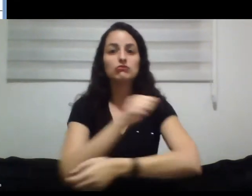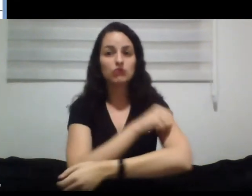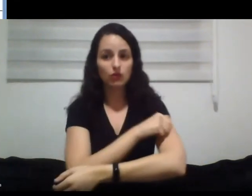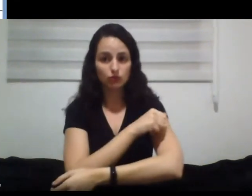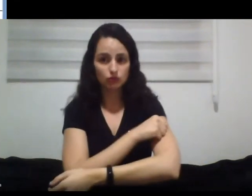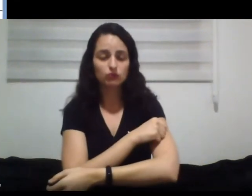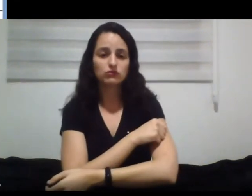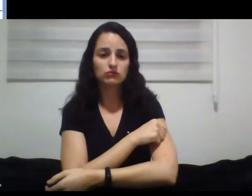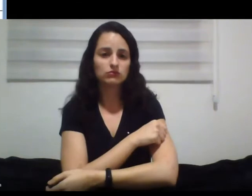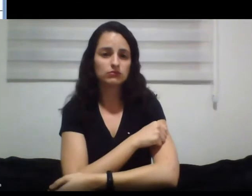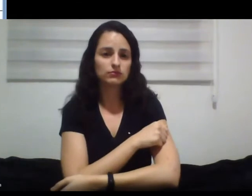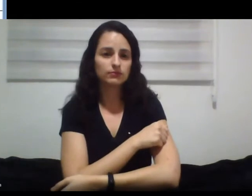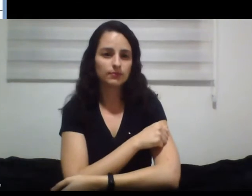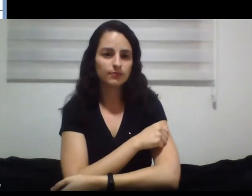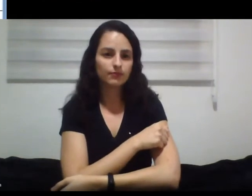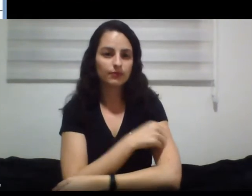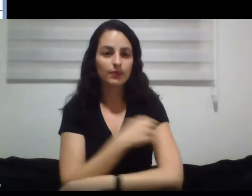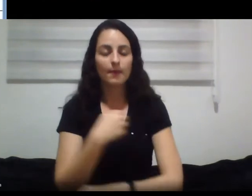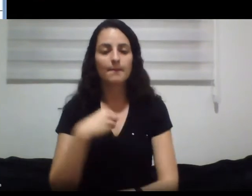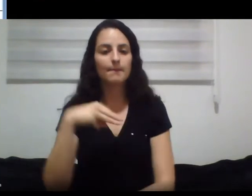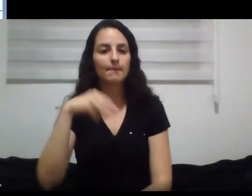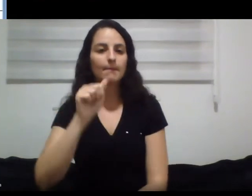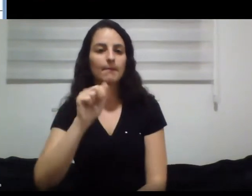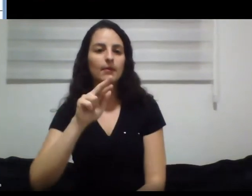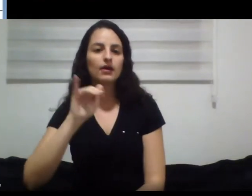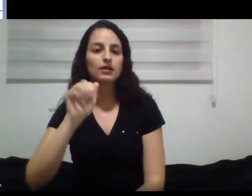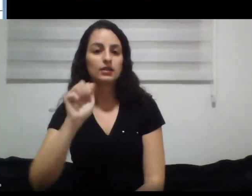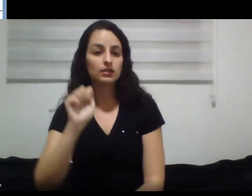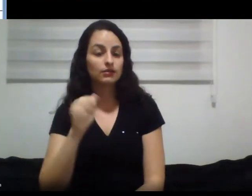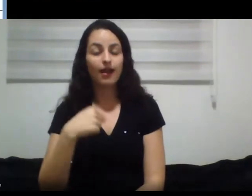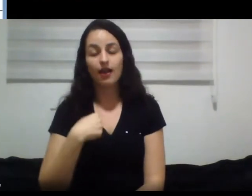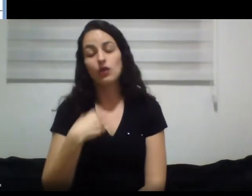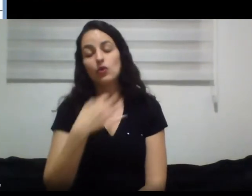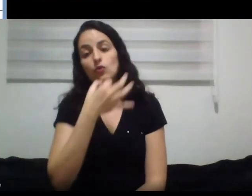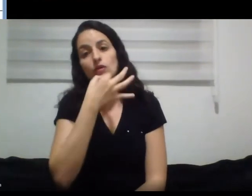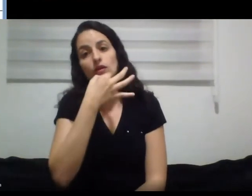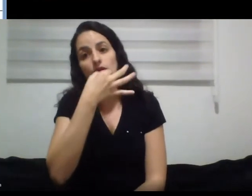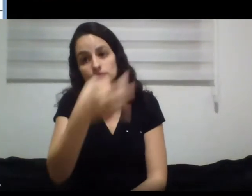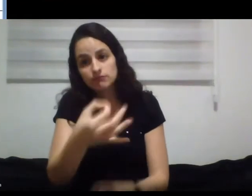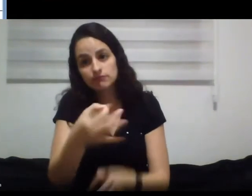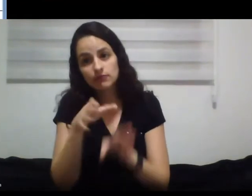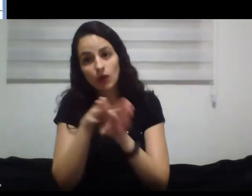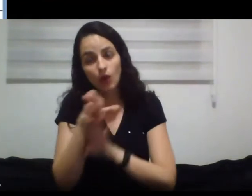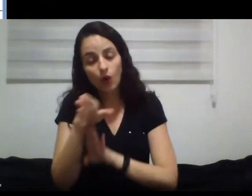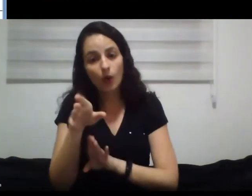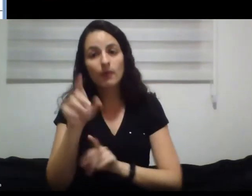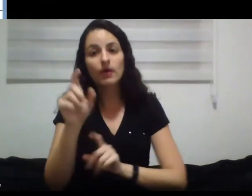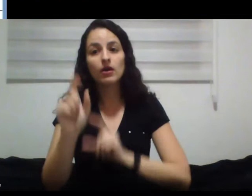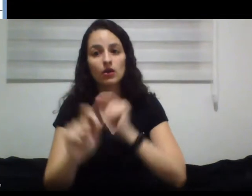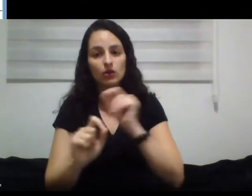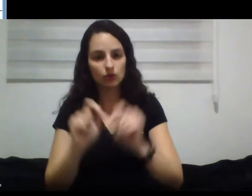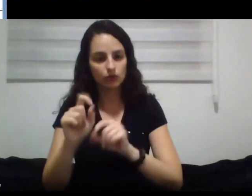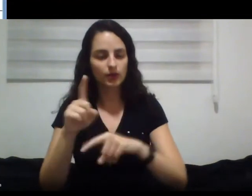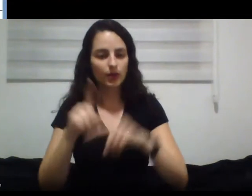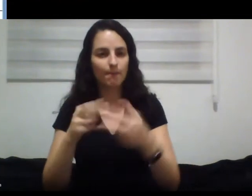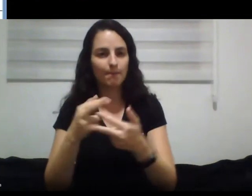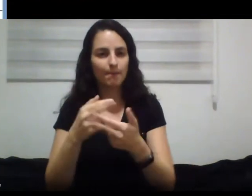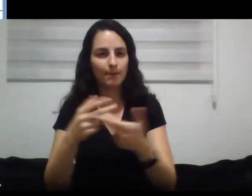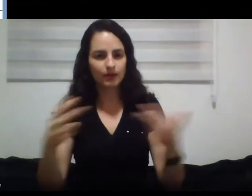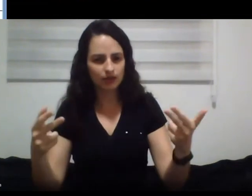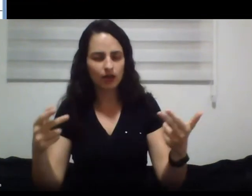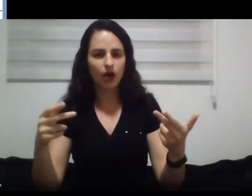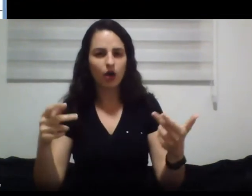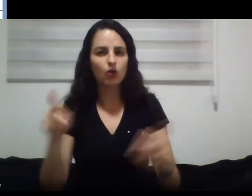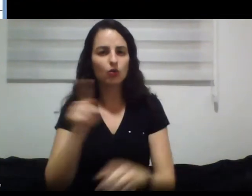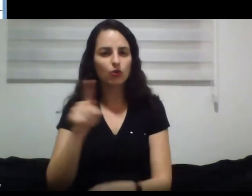fazer fóruns. Então, ali tem algum caminho que é possível, num primeiro